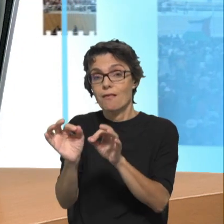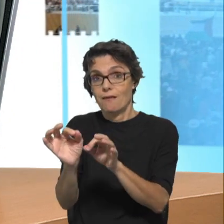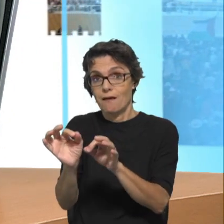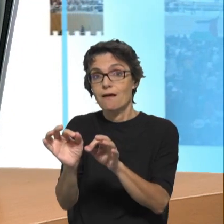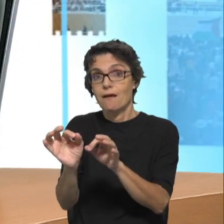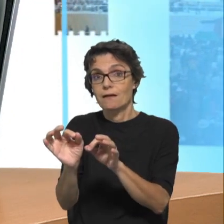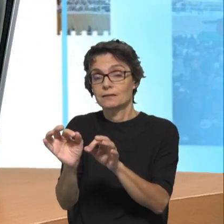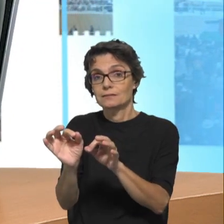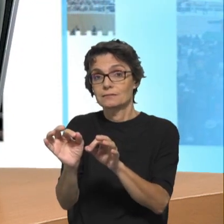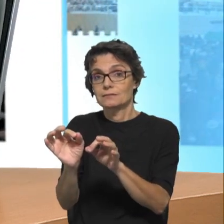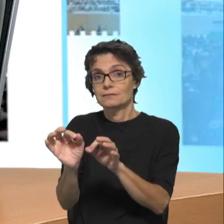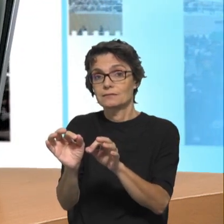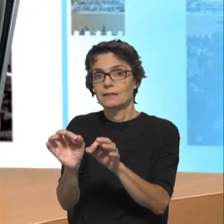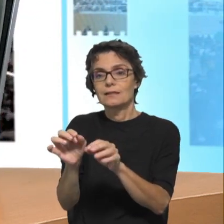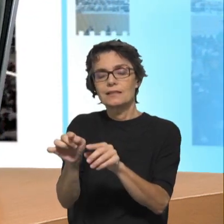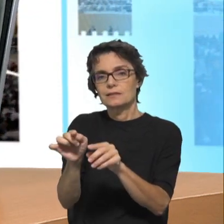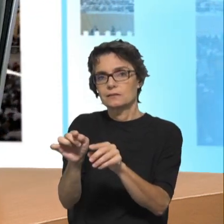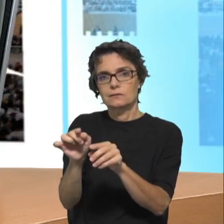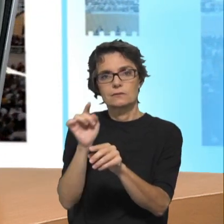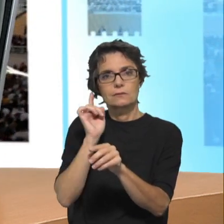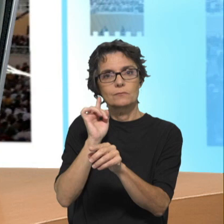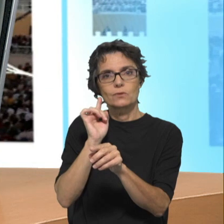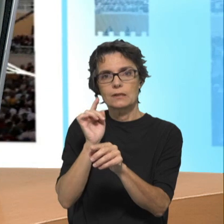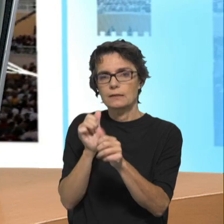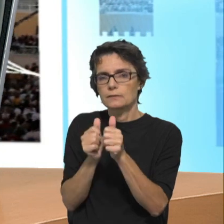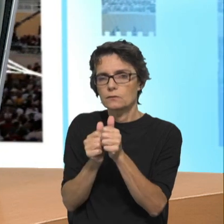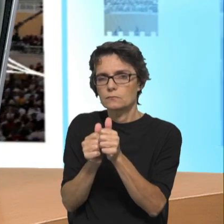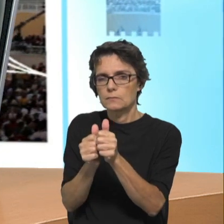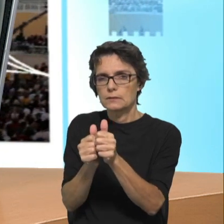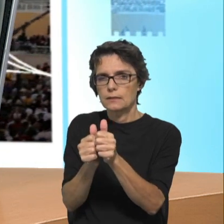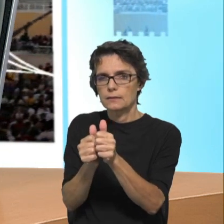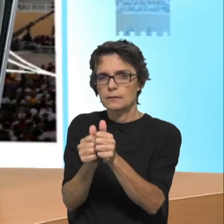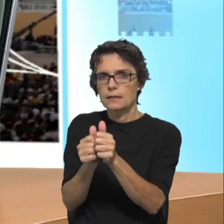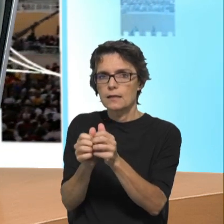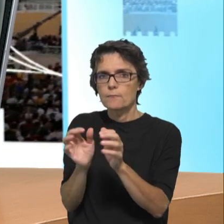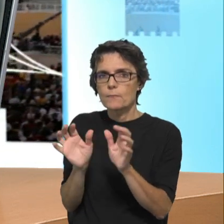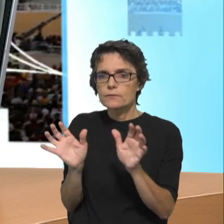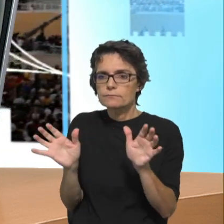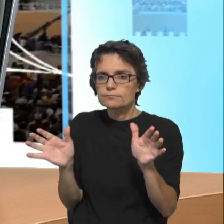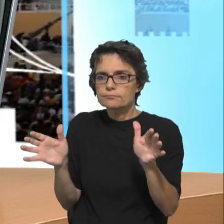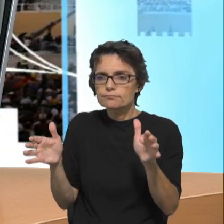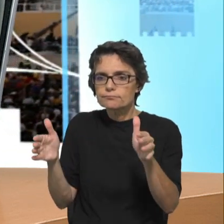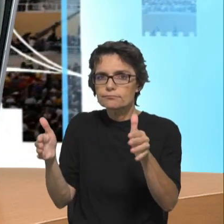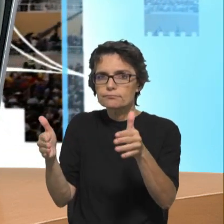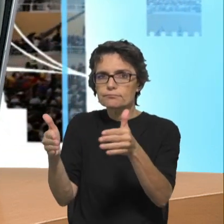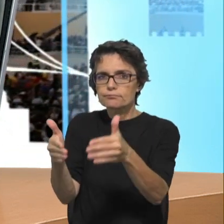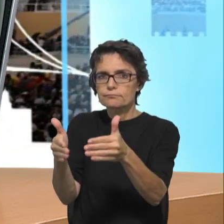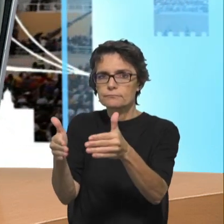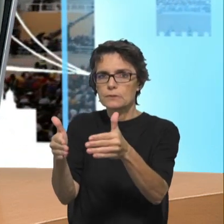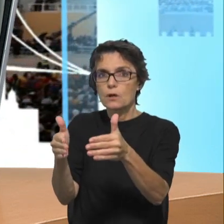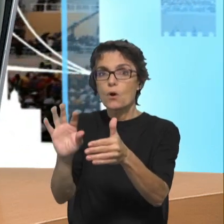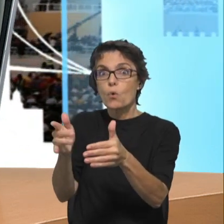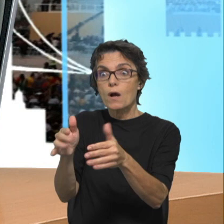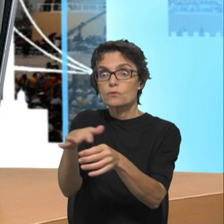cuidados paliativos, porque vão em crescendo quando as situações são menos fáceis de tratar